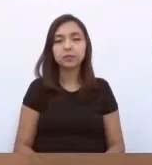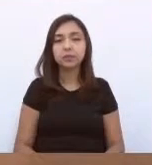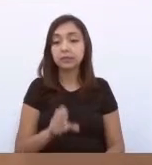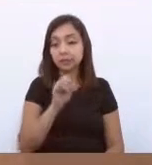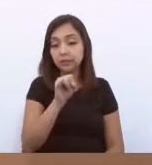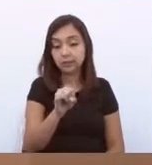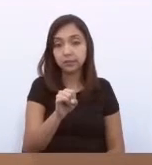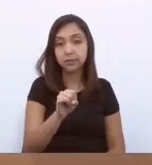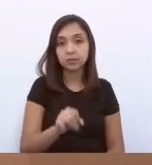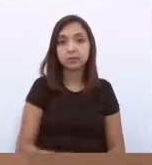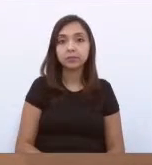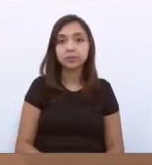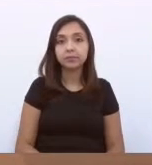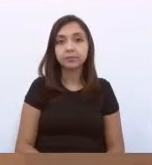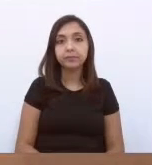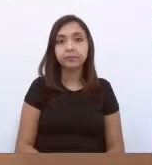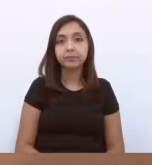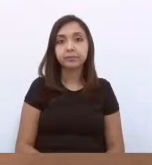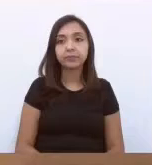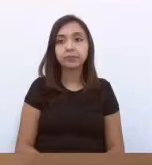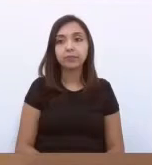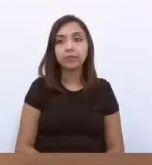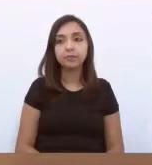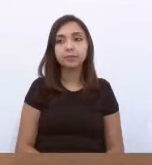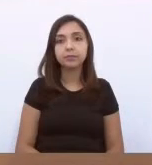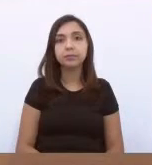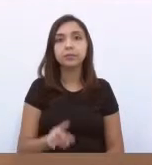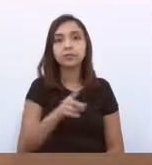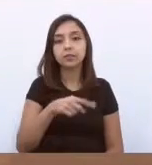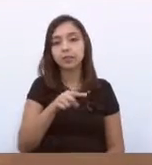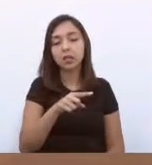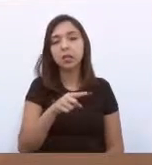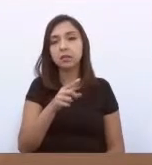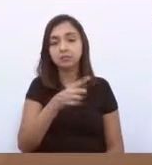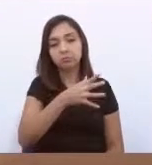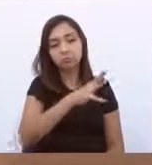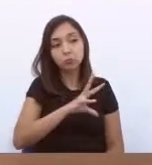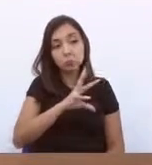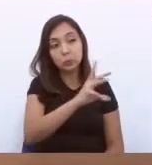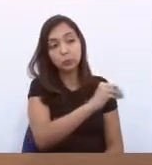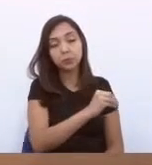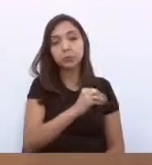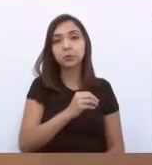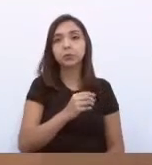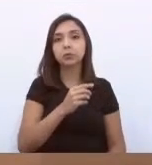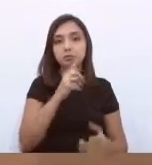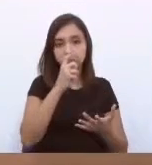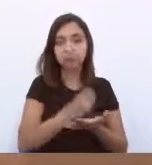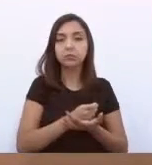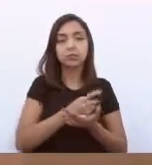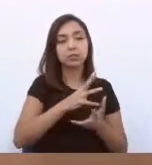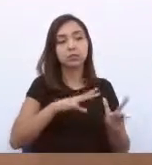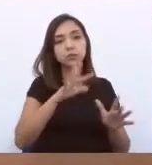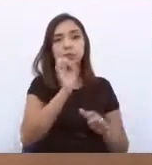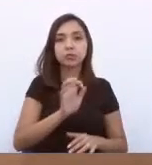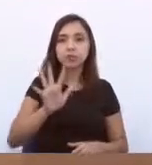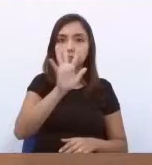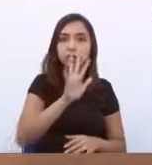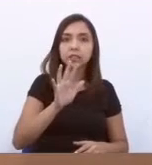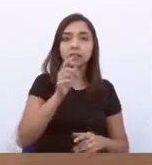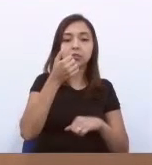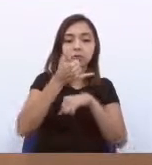não fosse a determinação do governo federal, do chefe